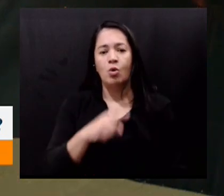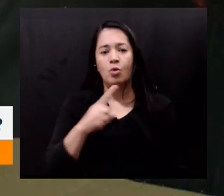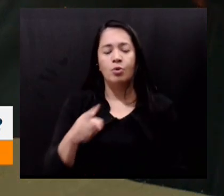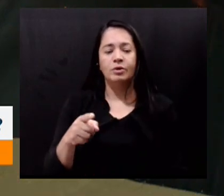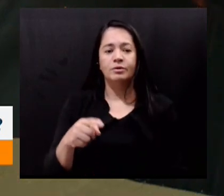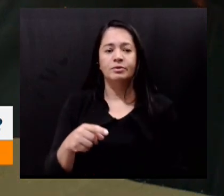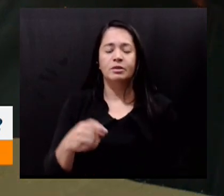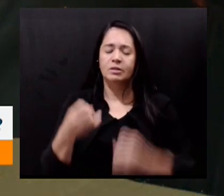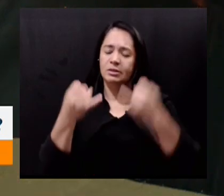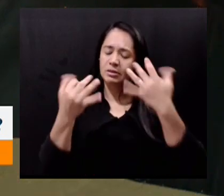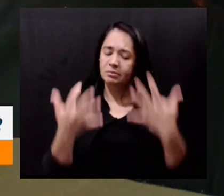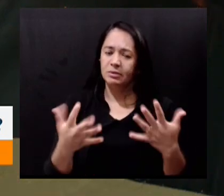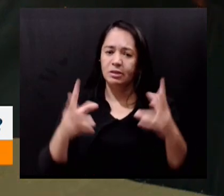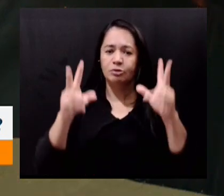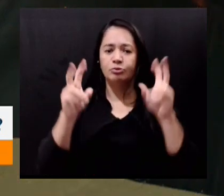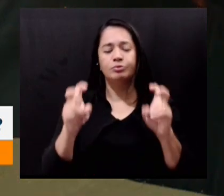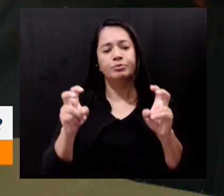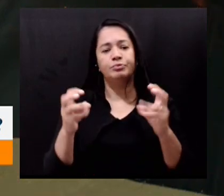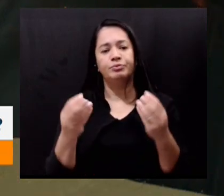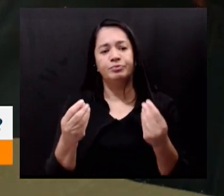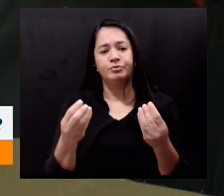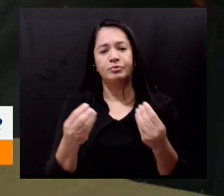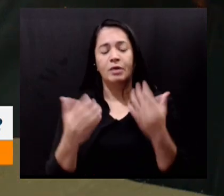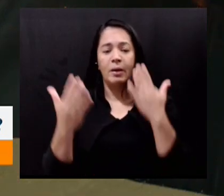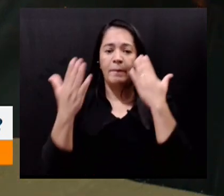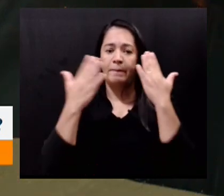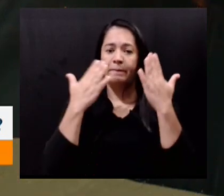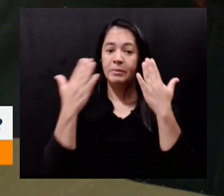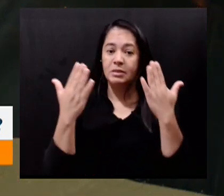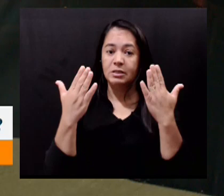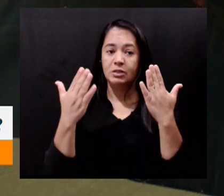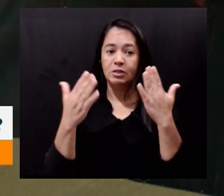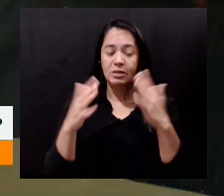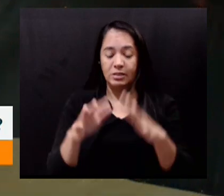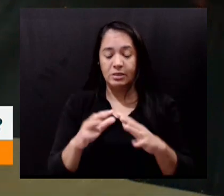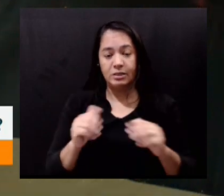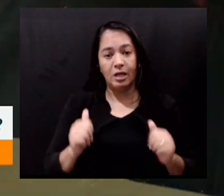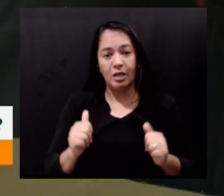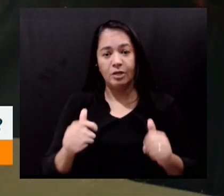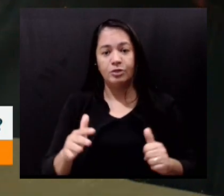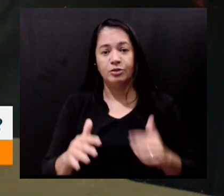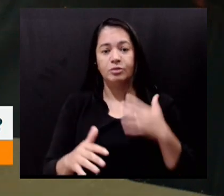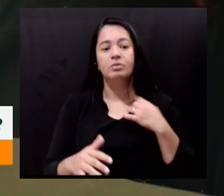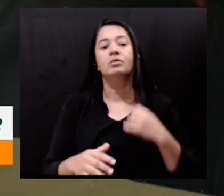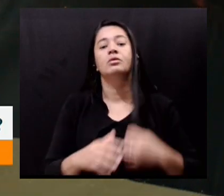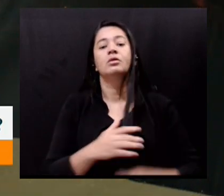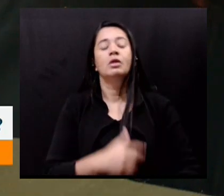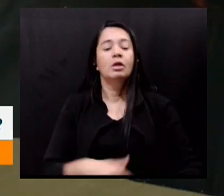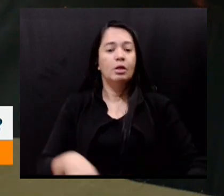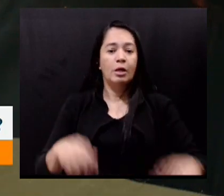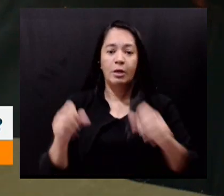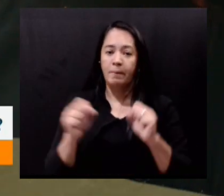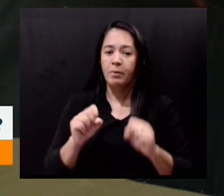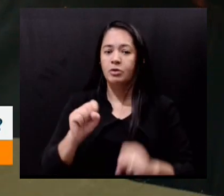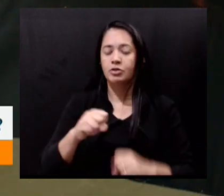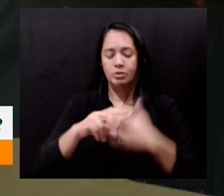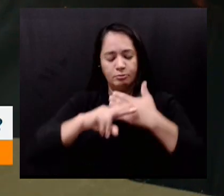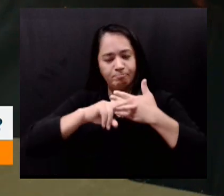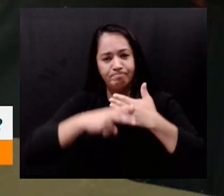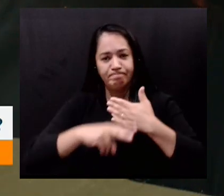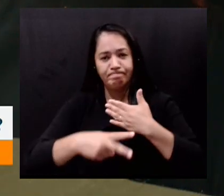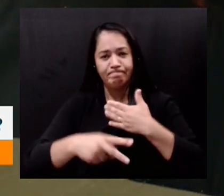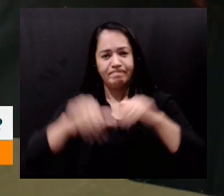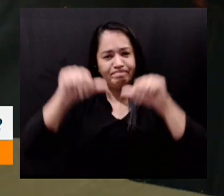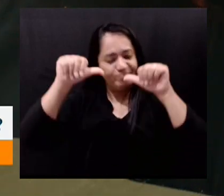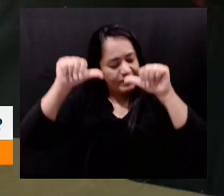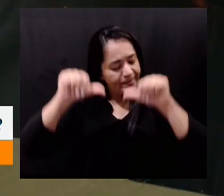a questão psicológica dessa ação que pode sim trazer consequências drásticas, né?